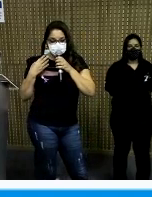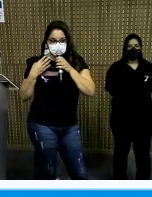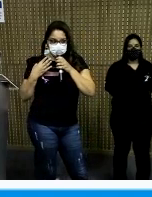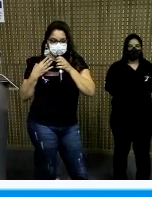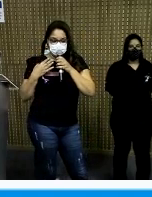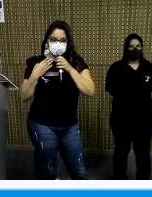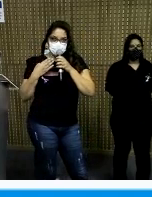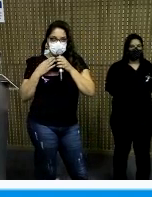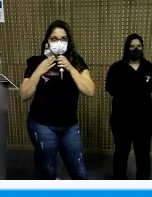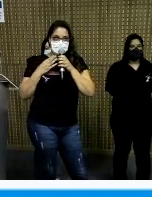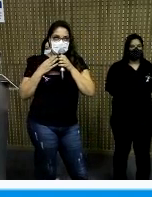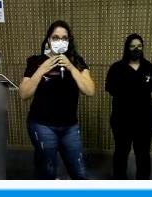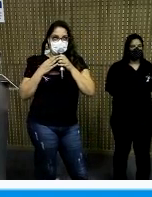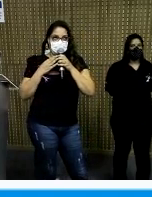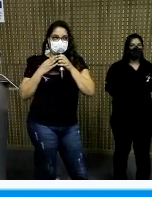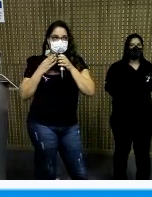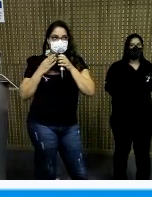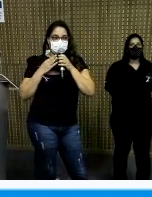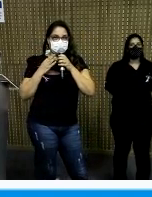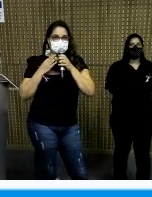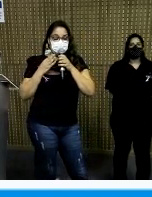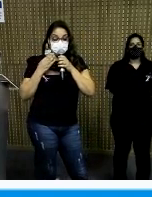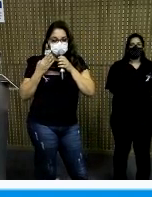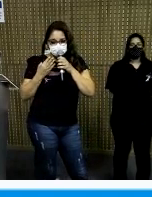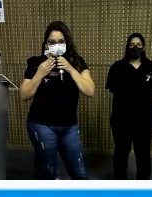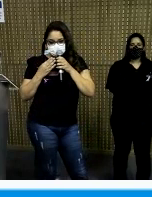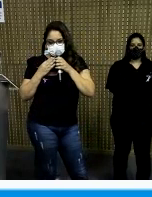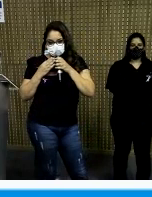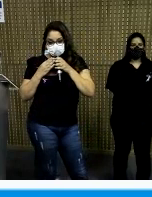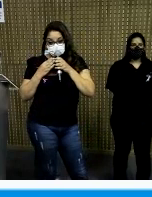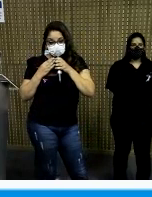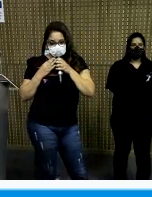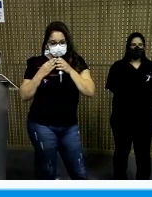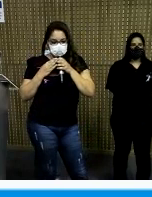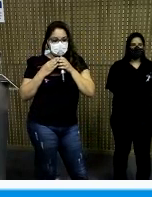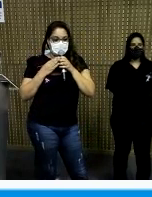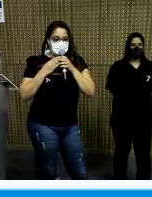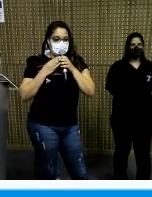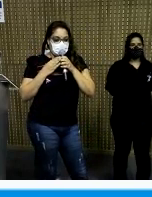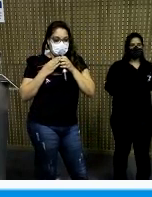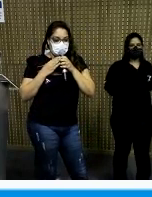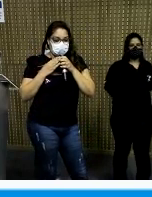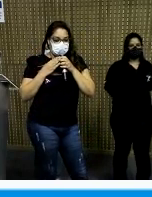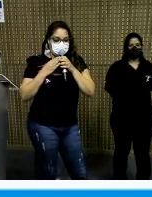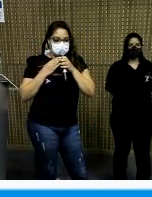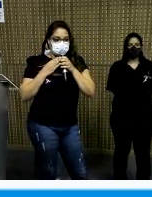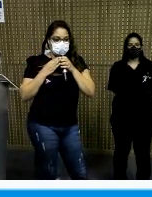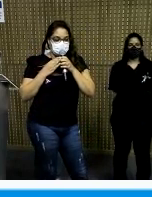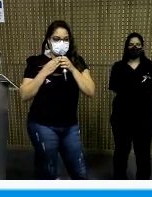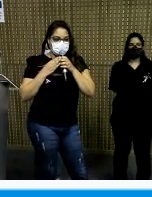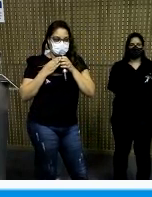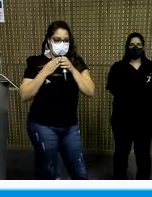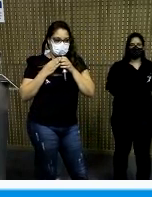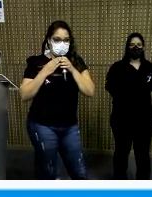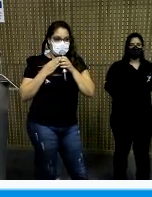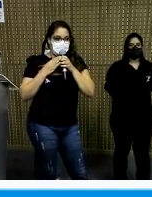da agenda. Gera um pouquinho, um período que o pessoal está se acostumando com essa nova forma. Outra reclamação também que a